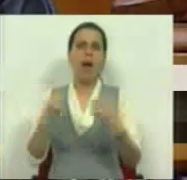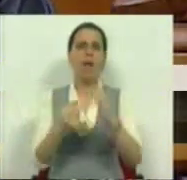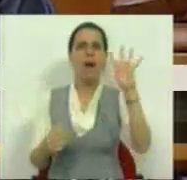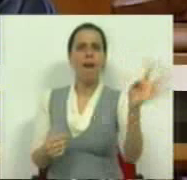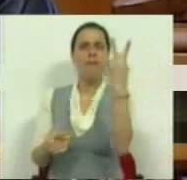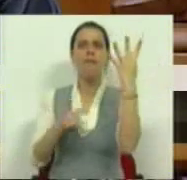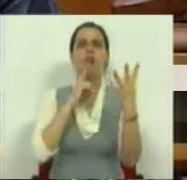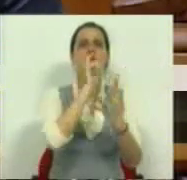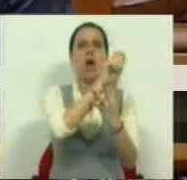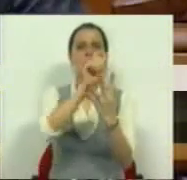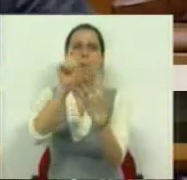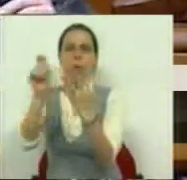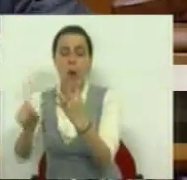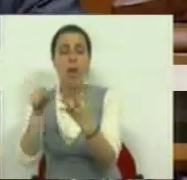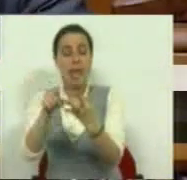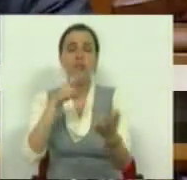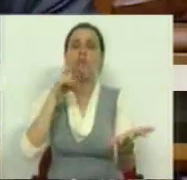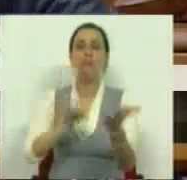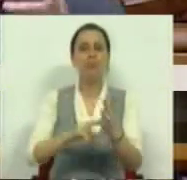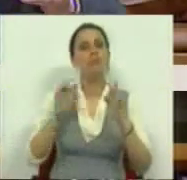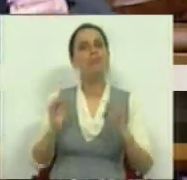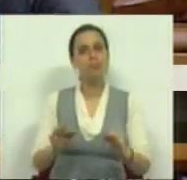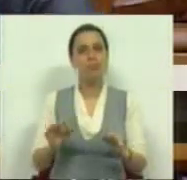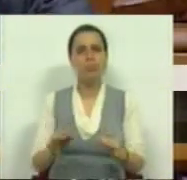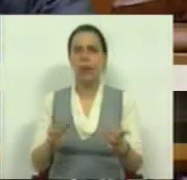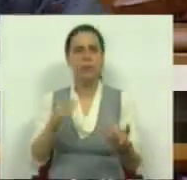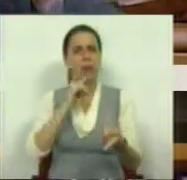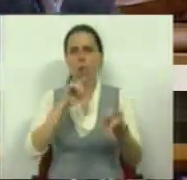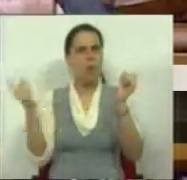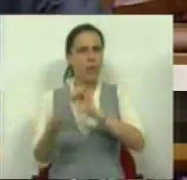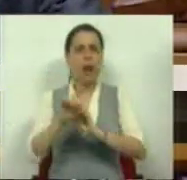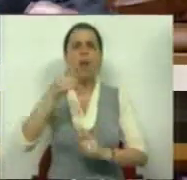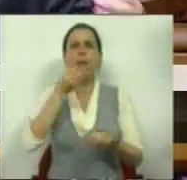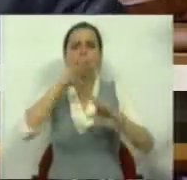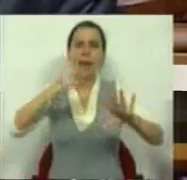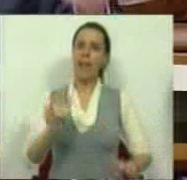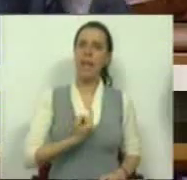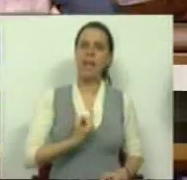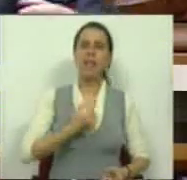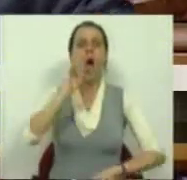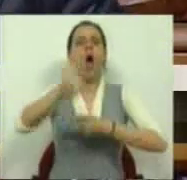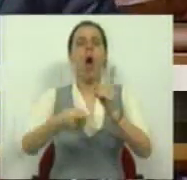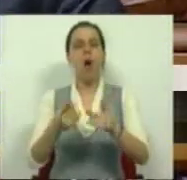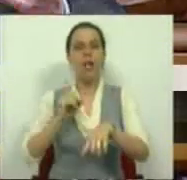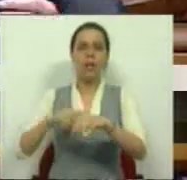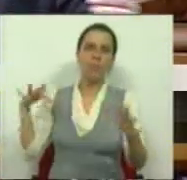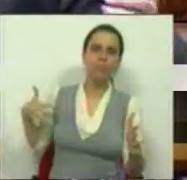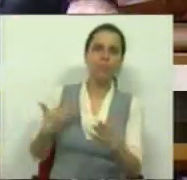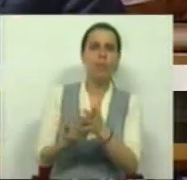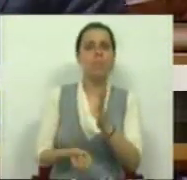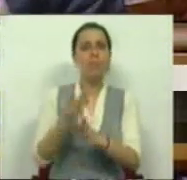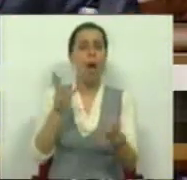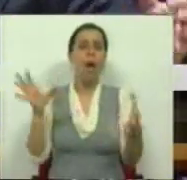4 nomes. Isso é verdadeiramente parodiar a identidade que se formou ao longo do tempo, que